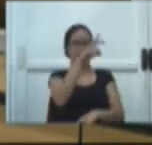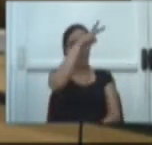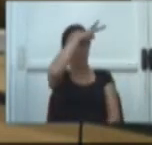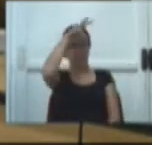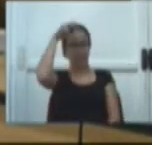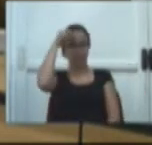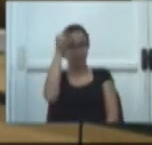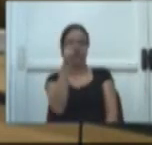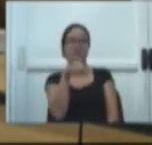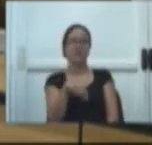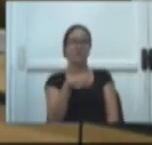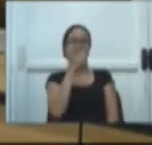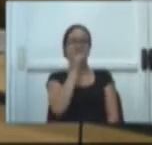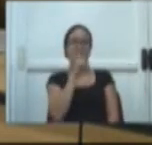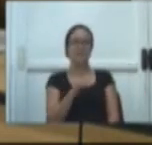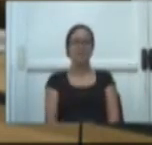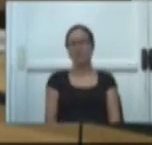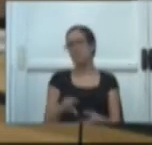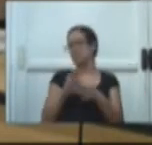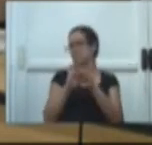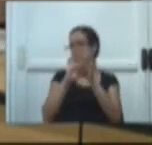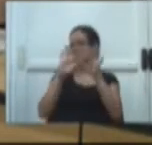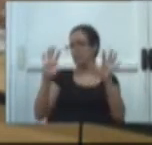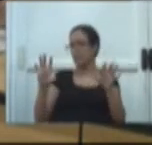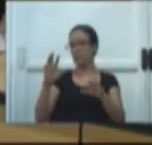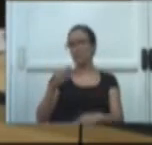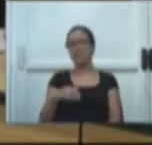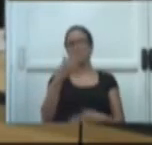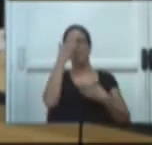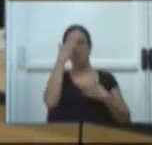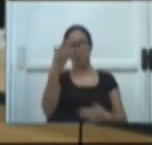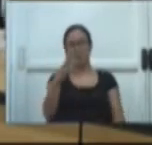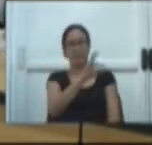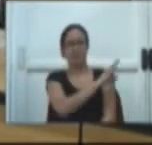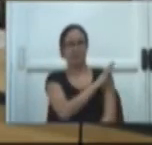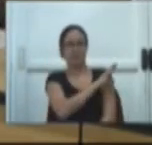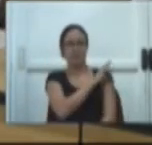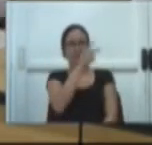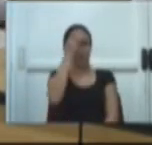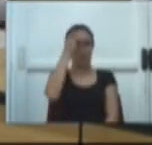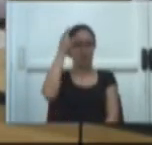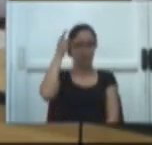inteira disposição. Paulo César Junqueira, Radish.